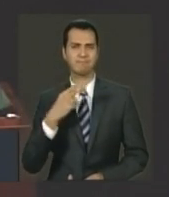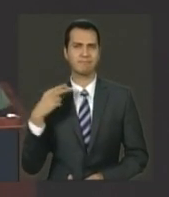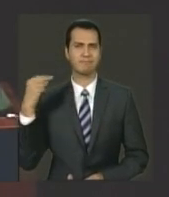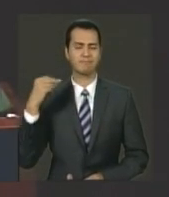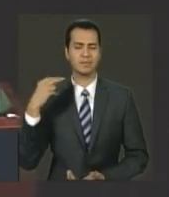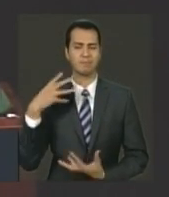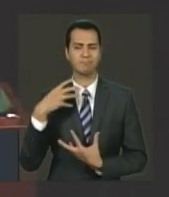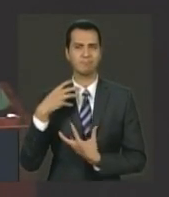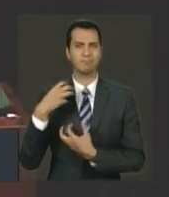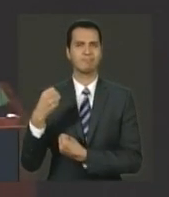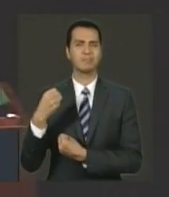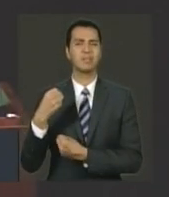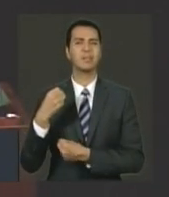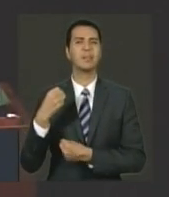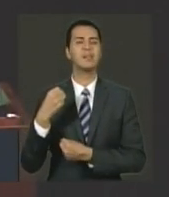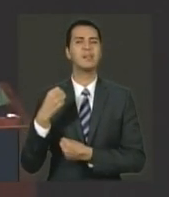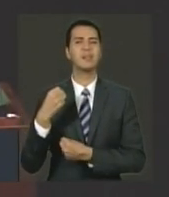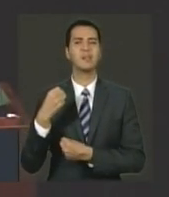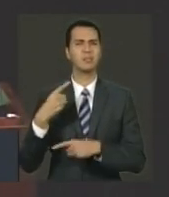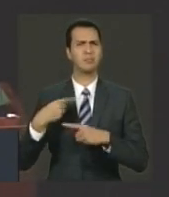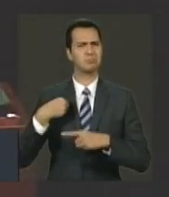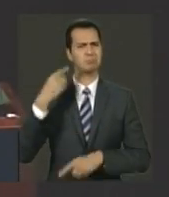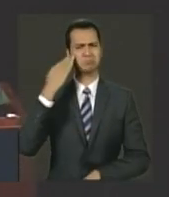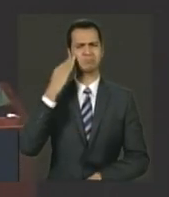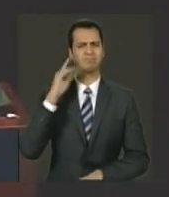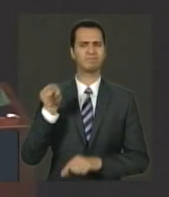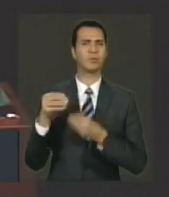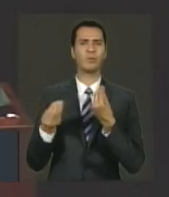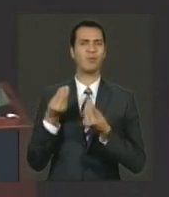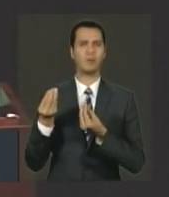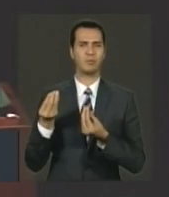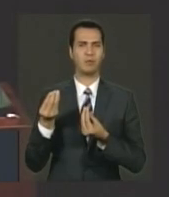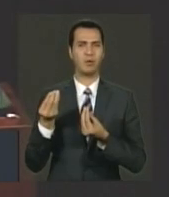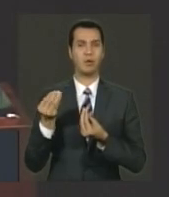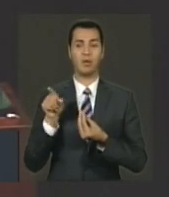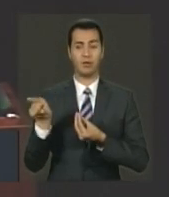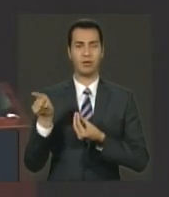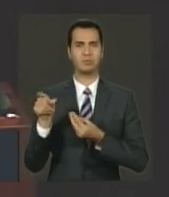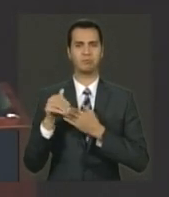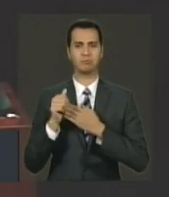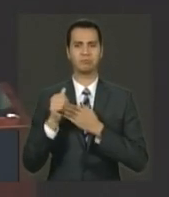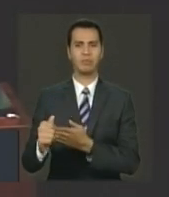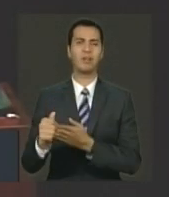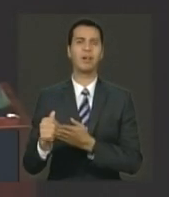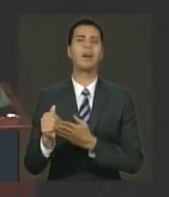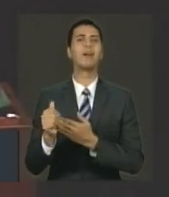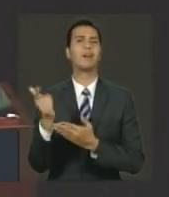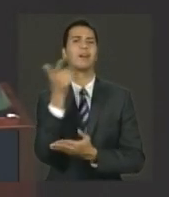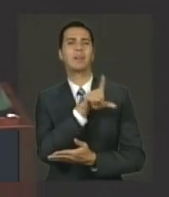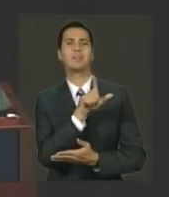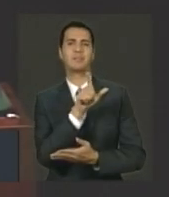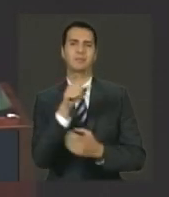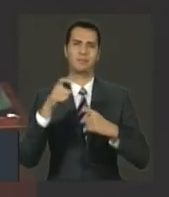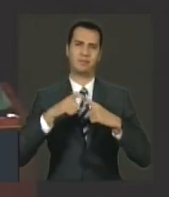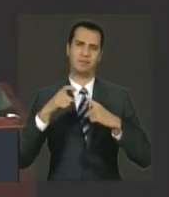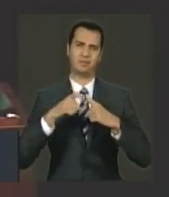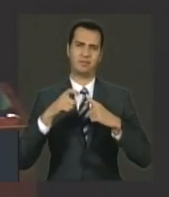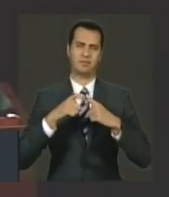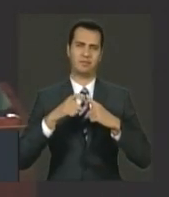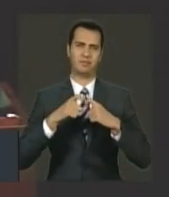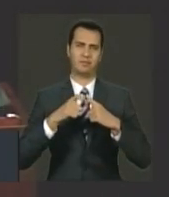significado. E ela apontou meu caminho, a medicina. Eu seria